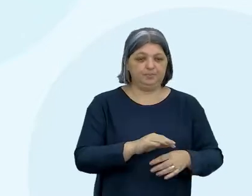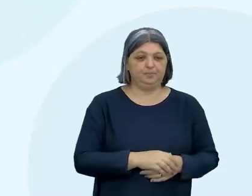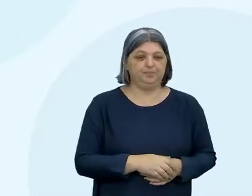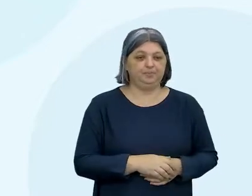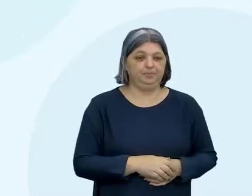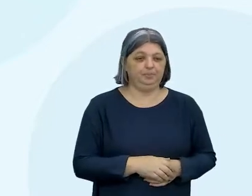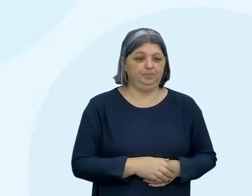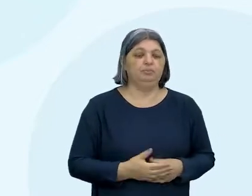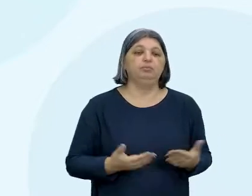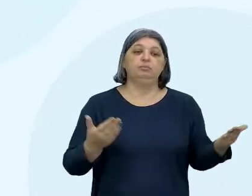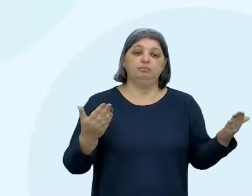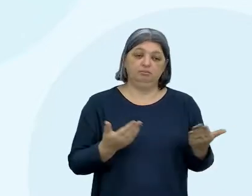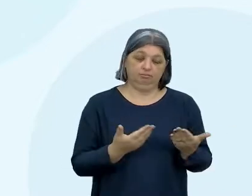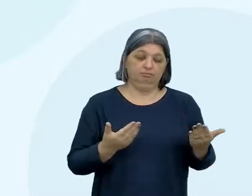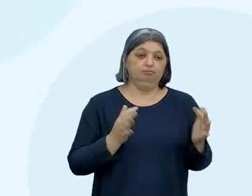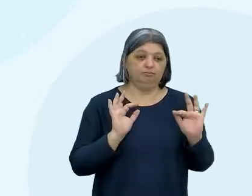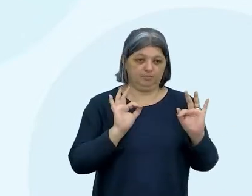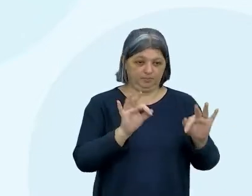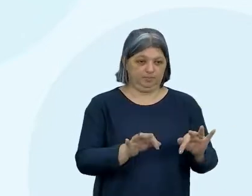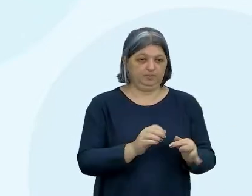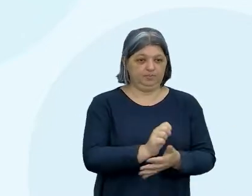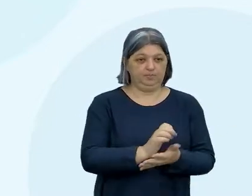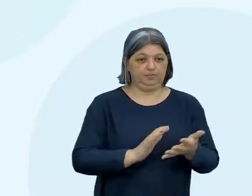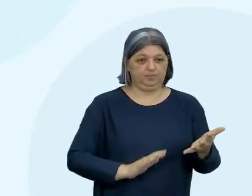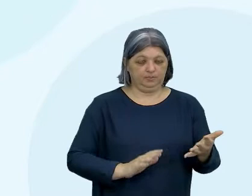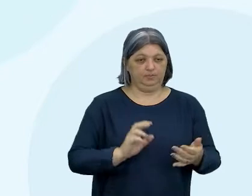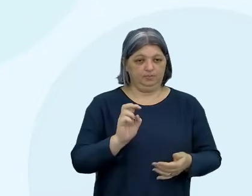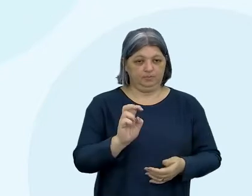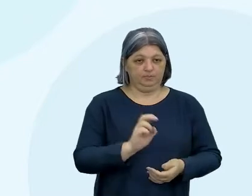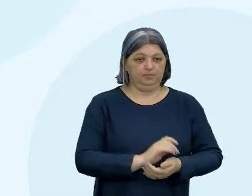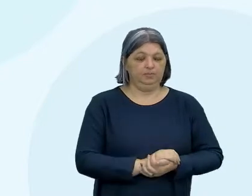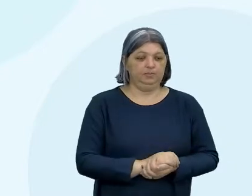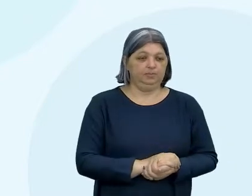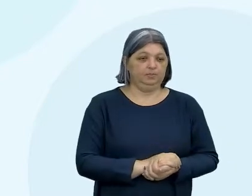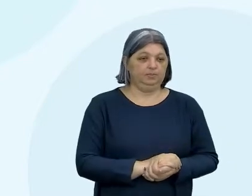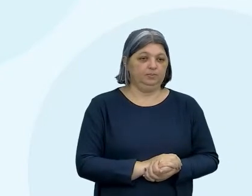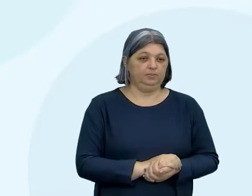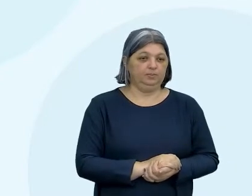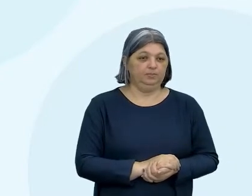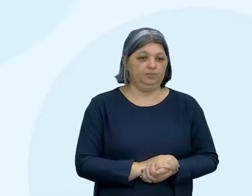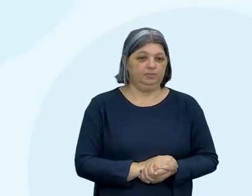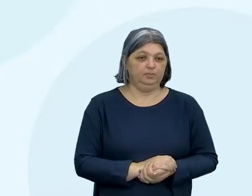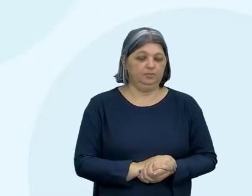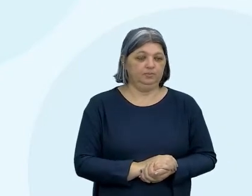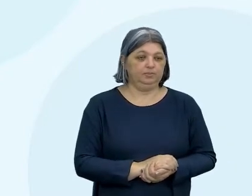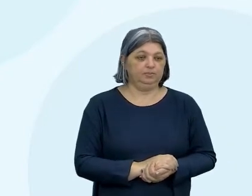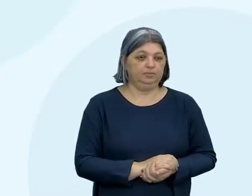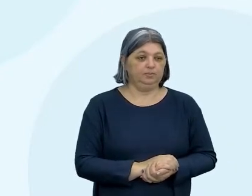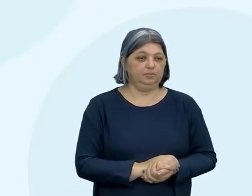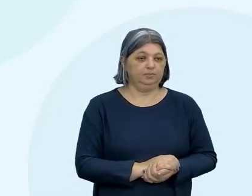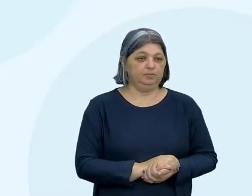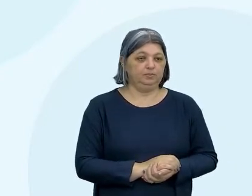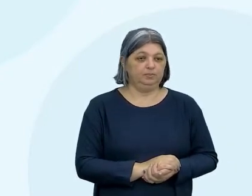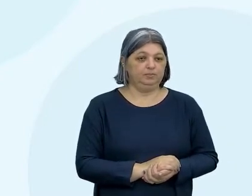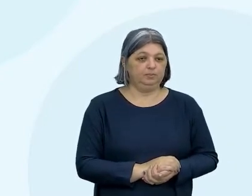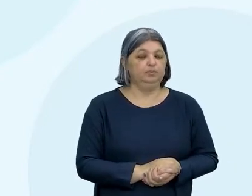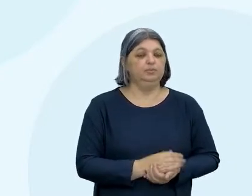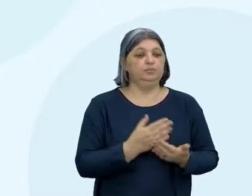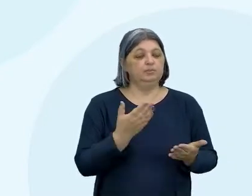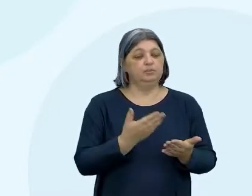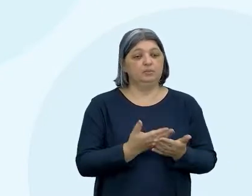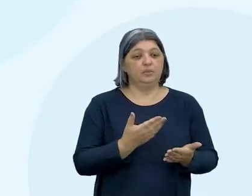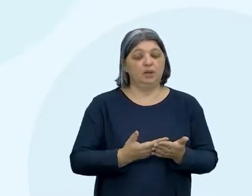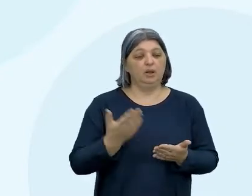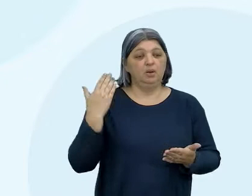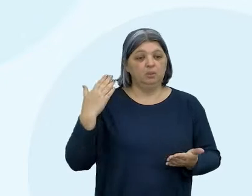aí é a sistematização da atividade 5. Então, nas aulas anteriores, né, o